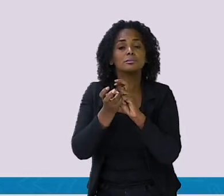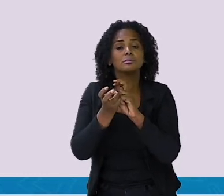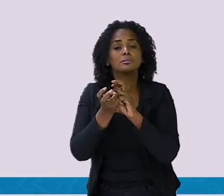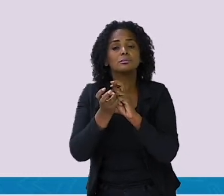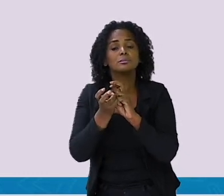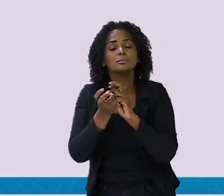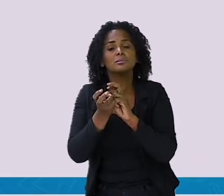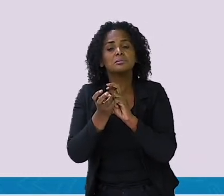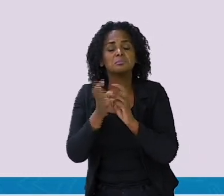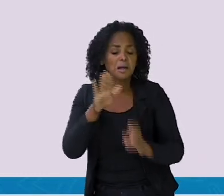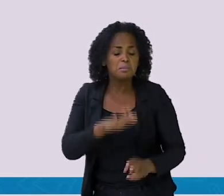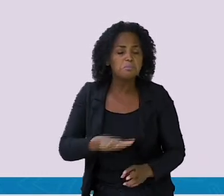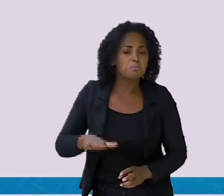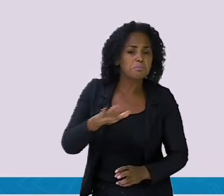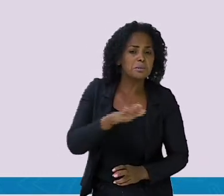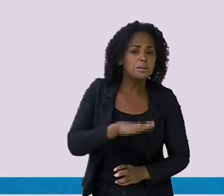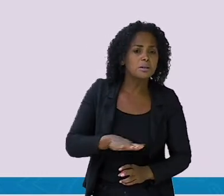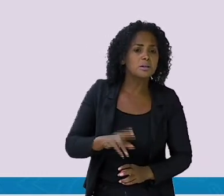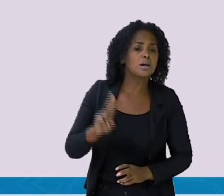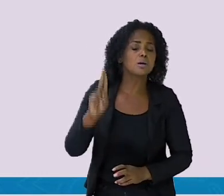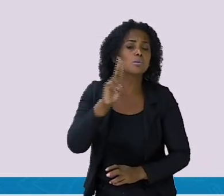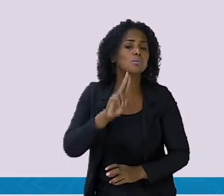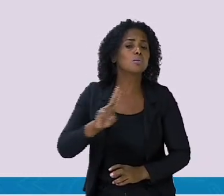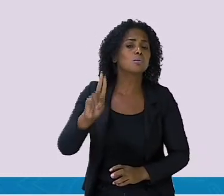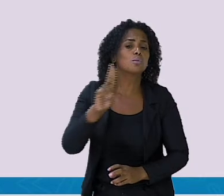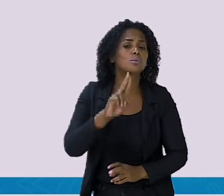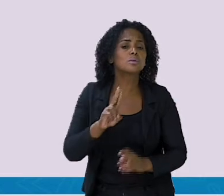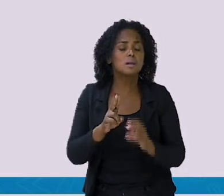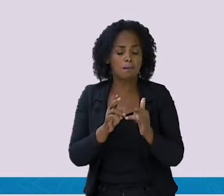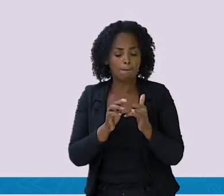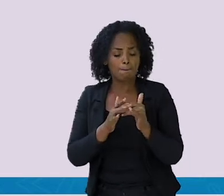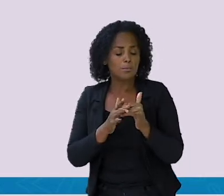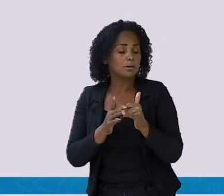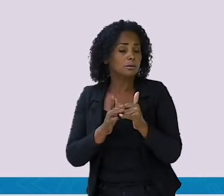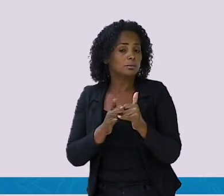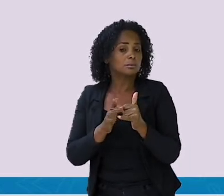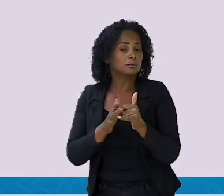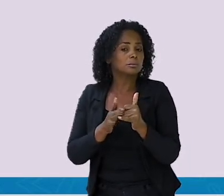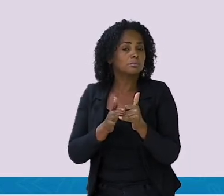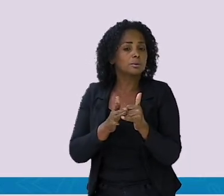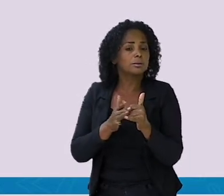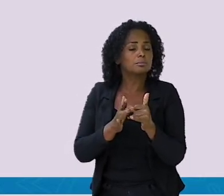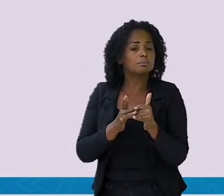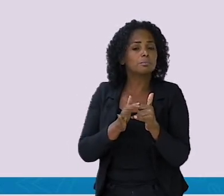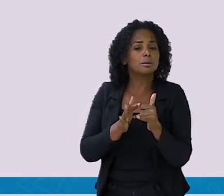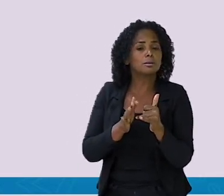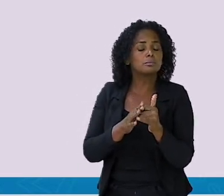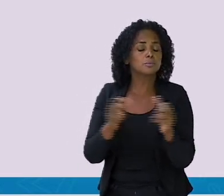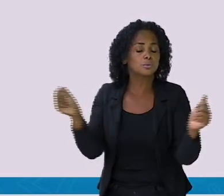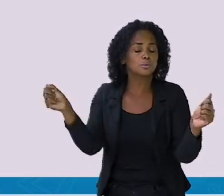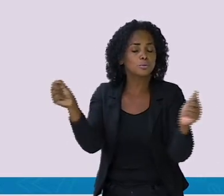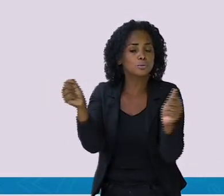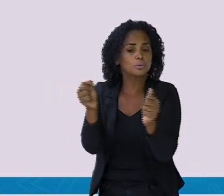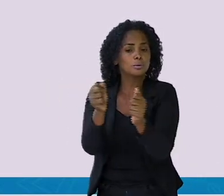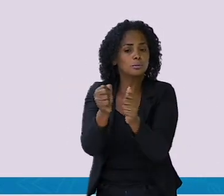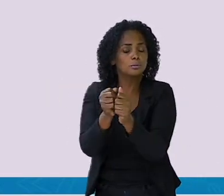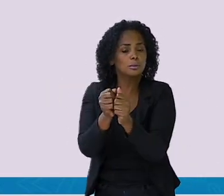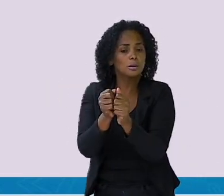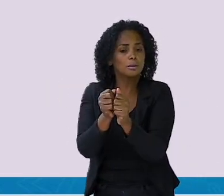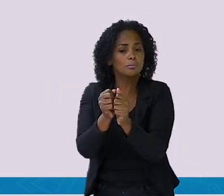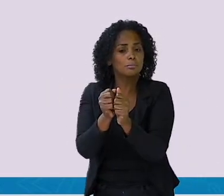associação. Berimbau está associado à prática da capoeira.